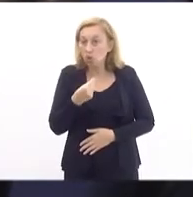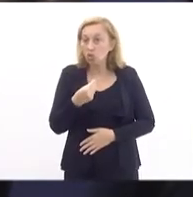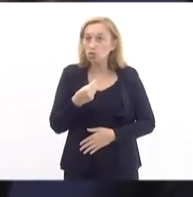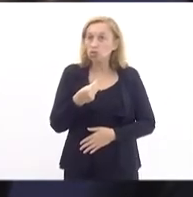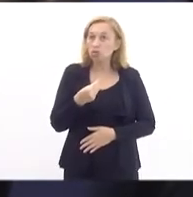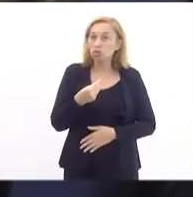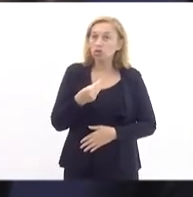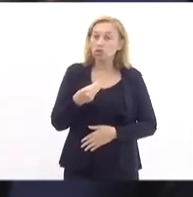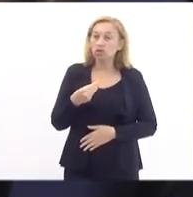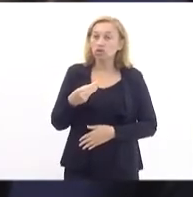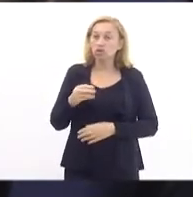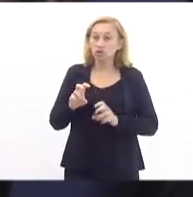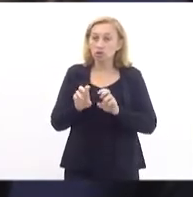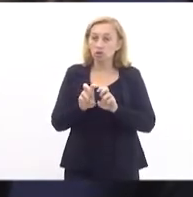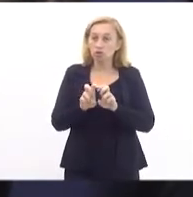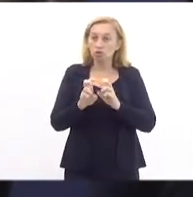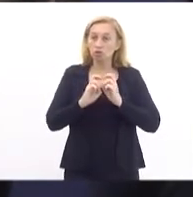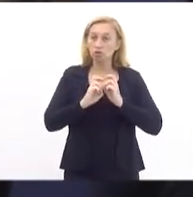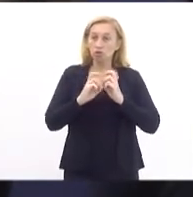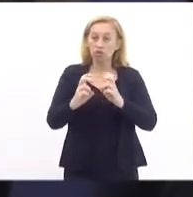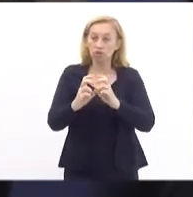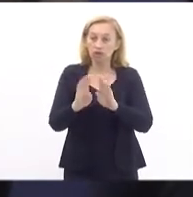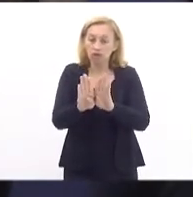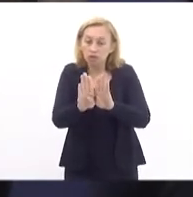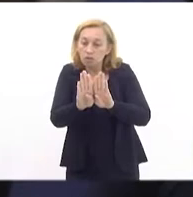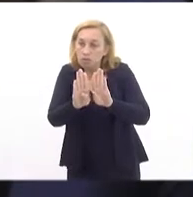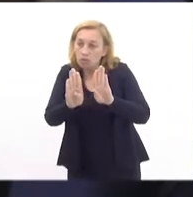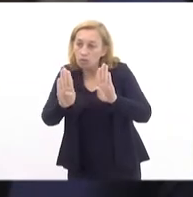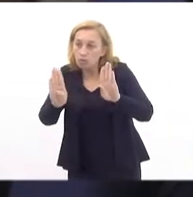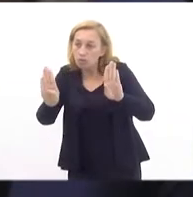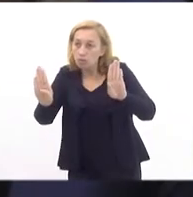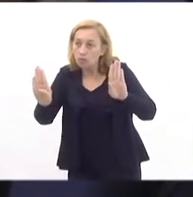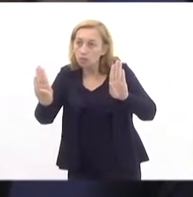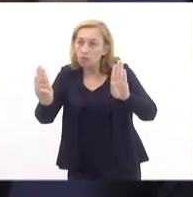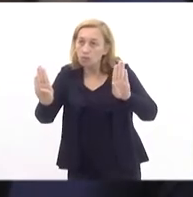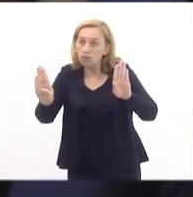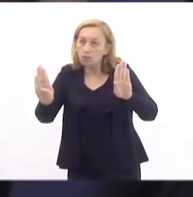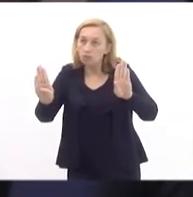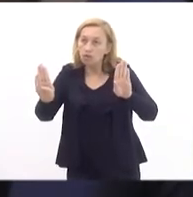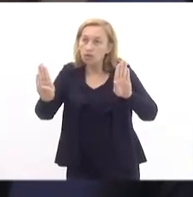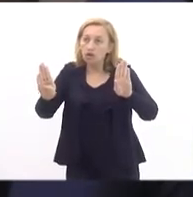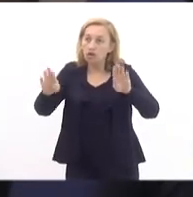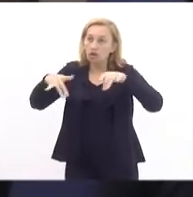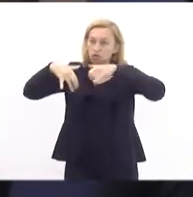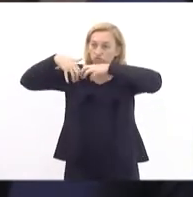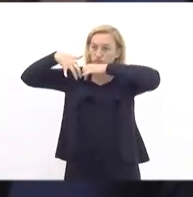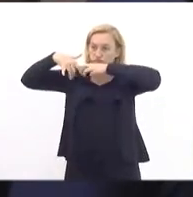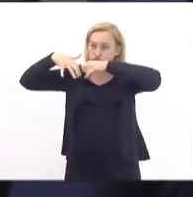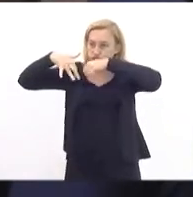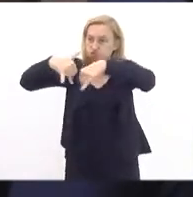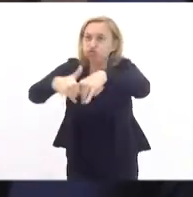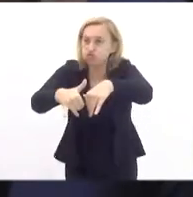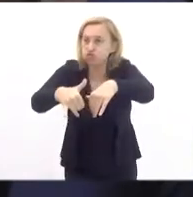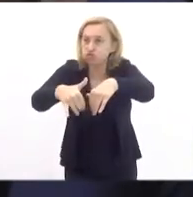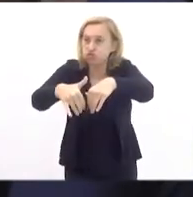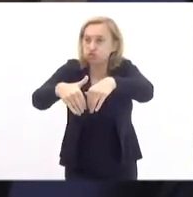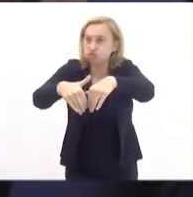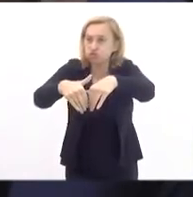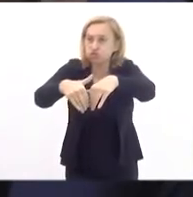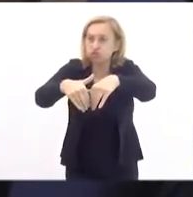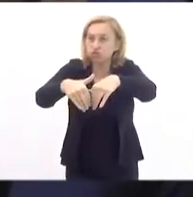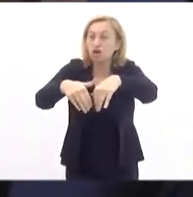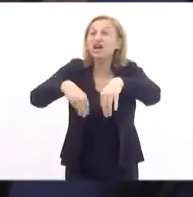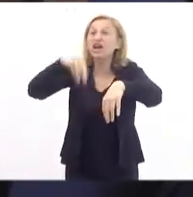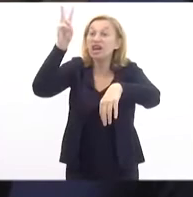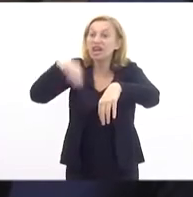assim que o trem para na plataforma, a porta se abre e, simplesmente, quem está na